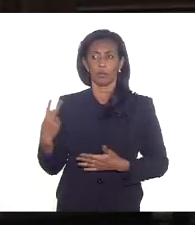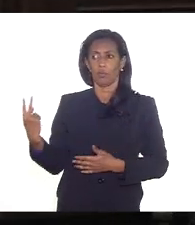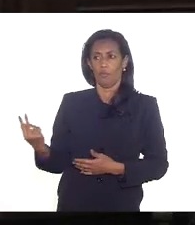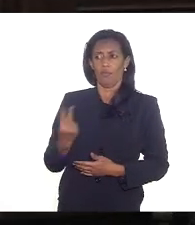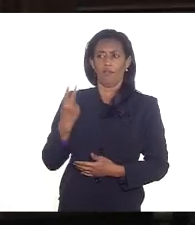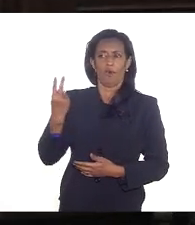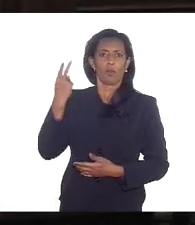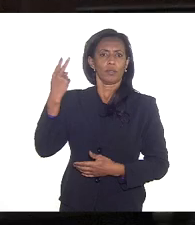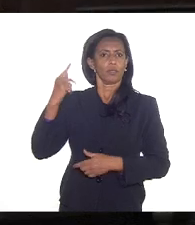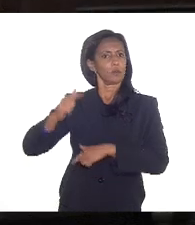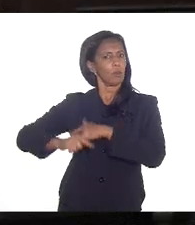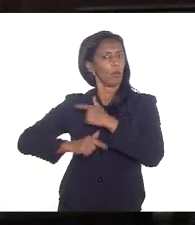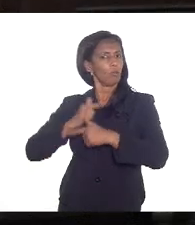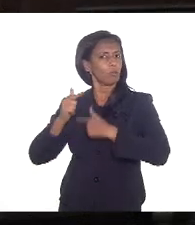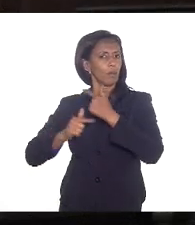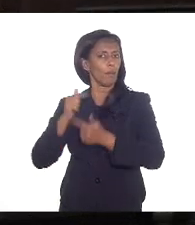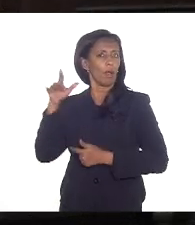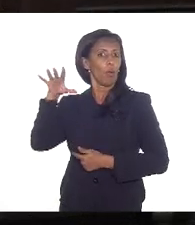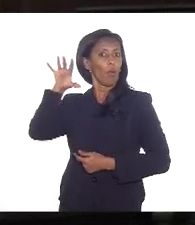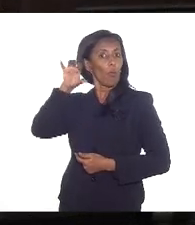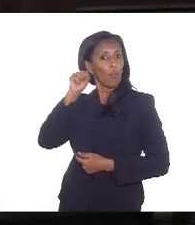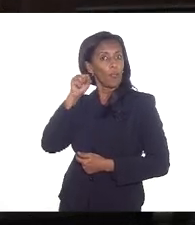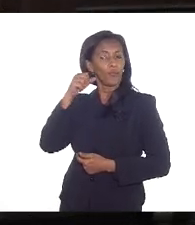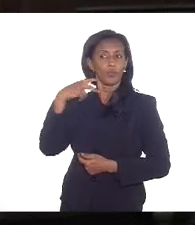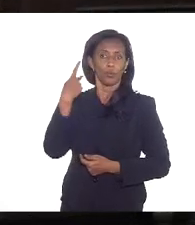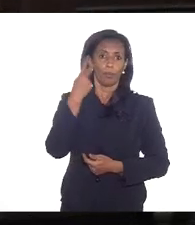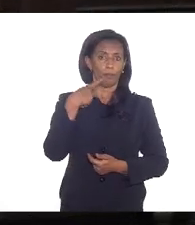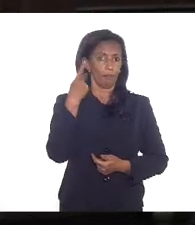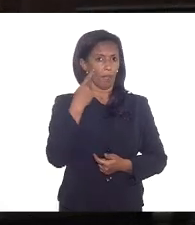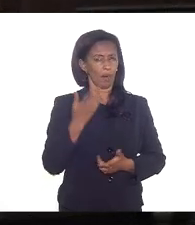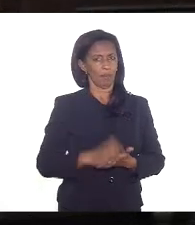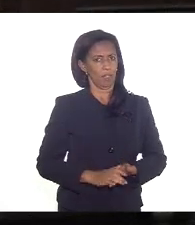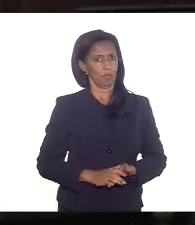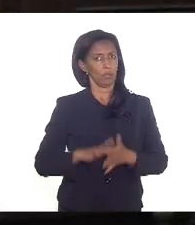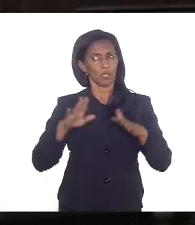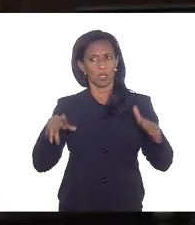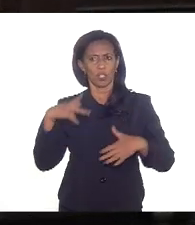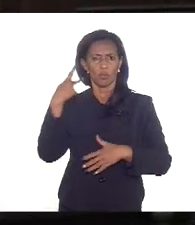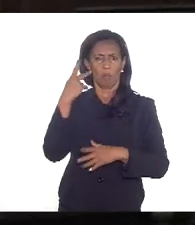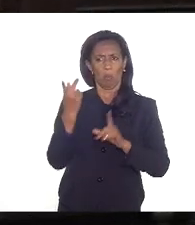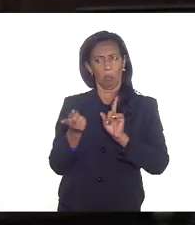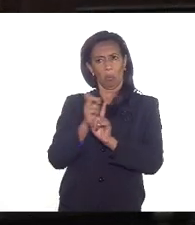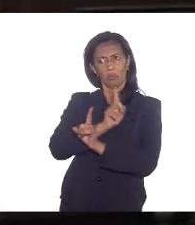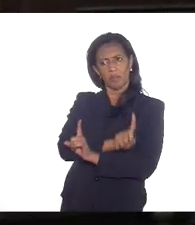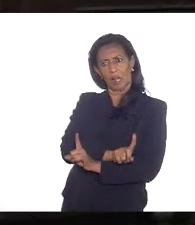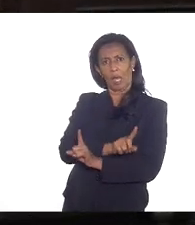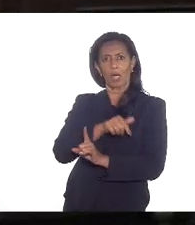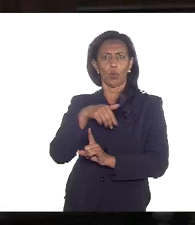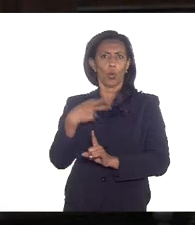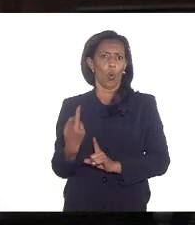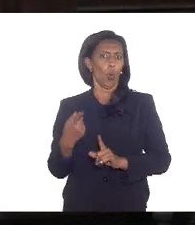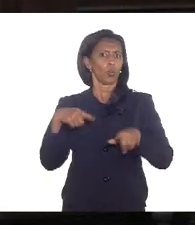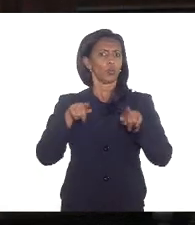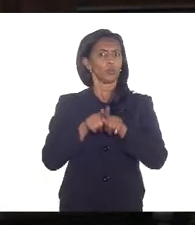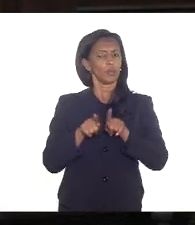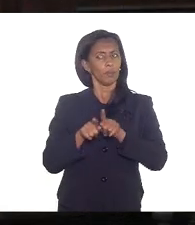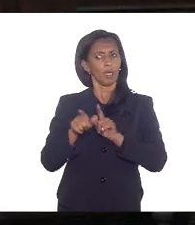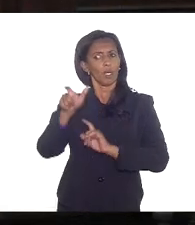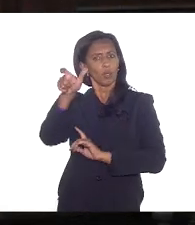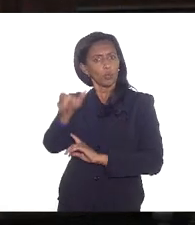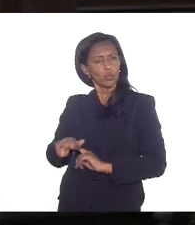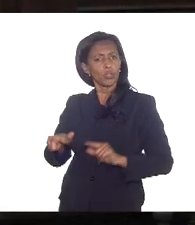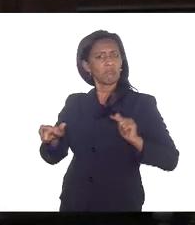valorização a luta ouvindo o Parlamento sejam os parlamentares da oposição ou mesmo dos que figuram